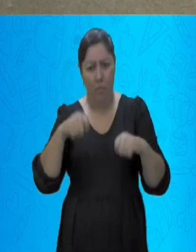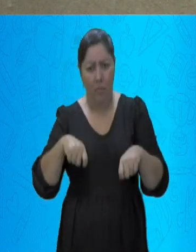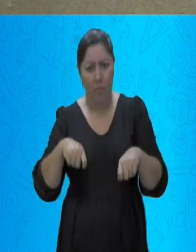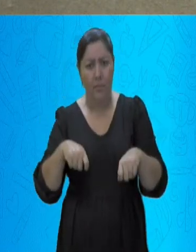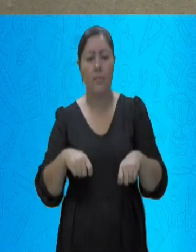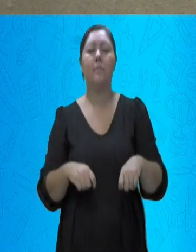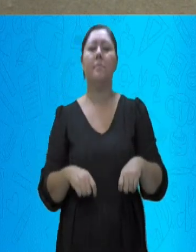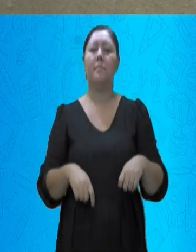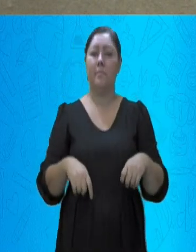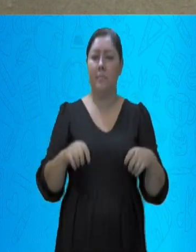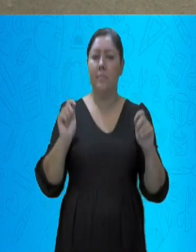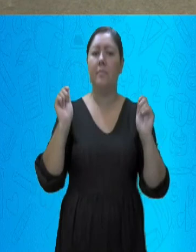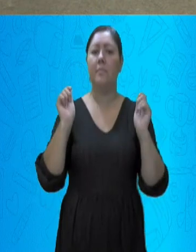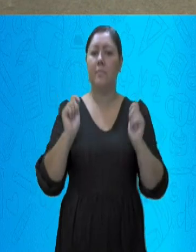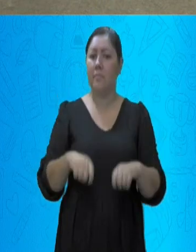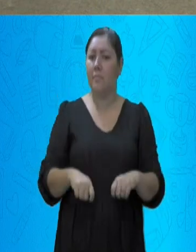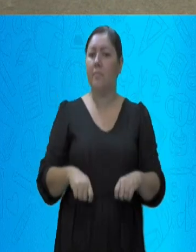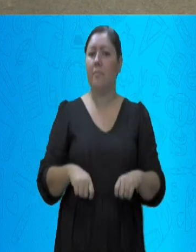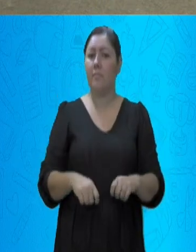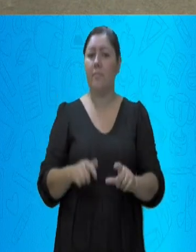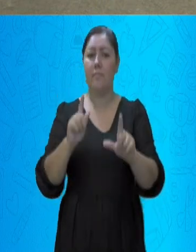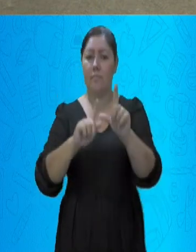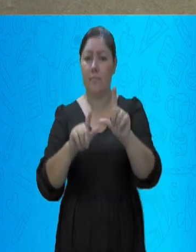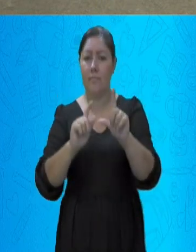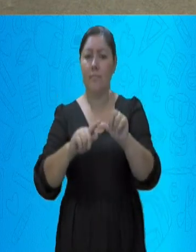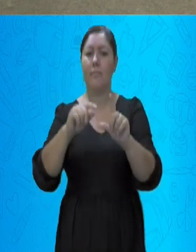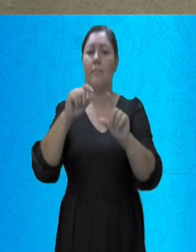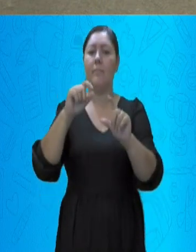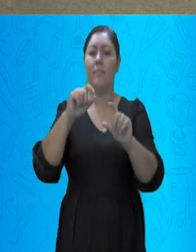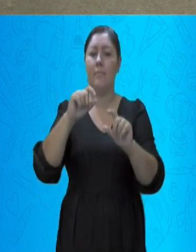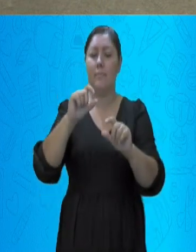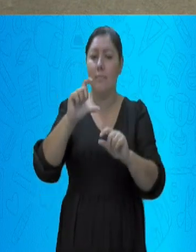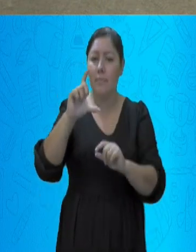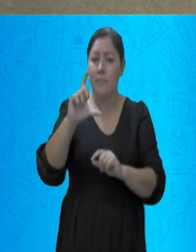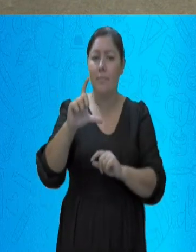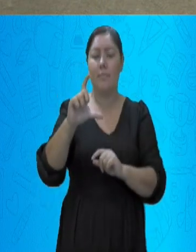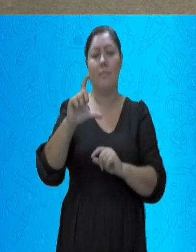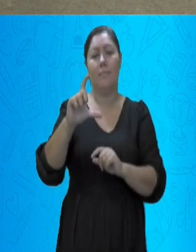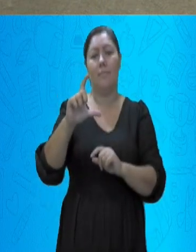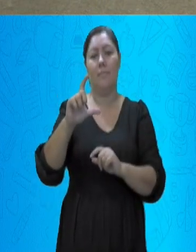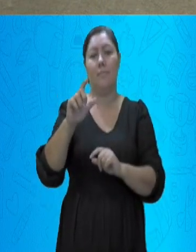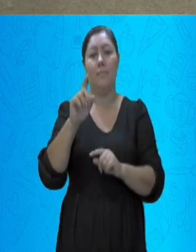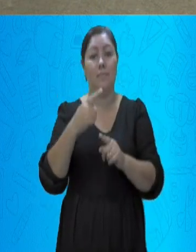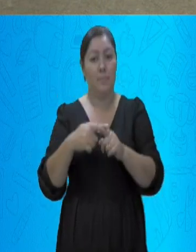ele deve aparecer com letra maiúscula mesmo no meio da frase.